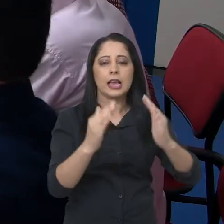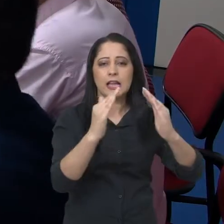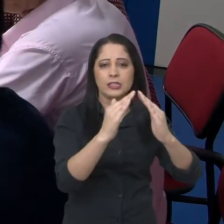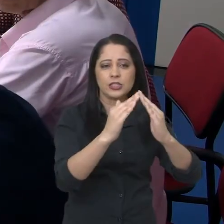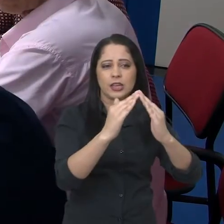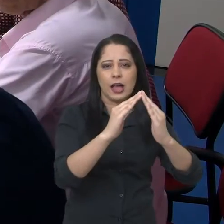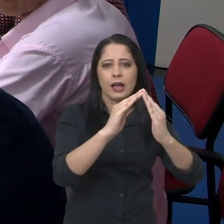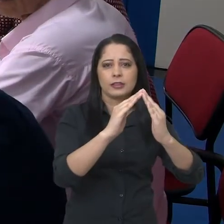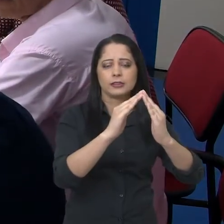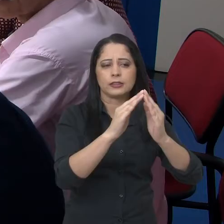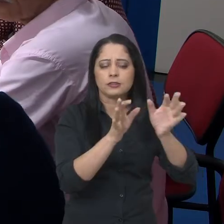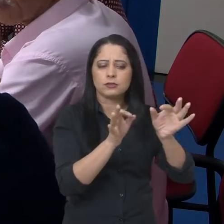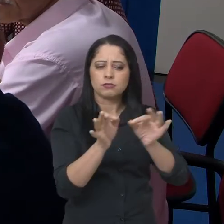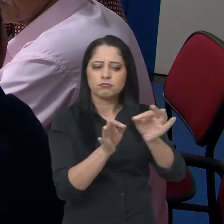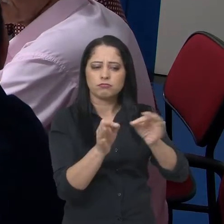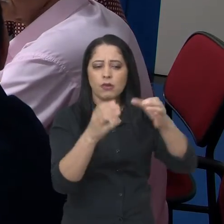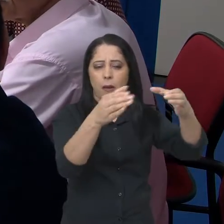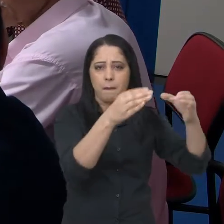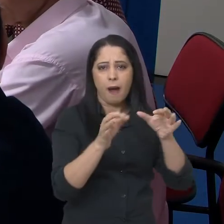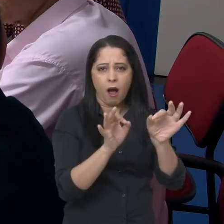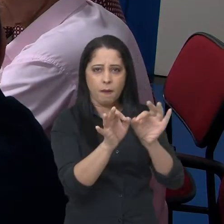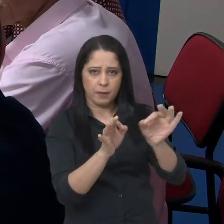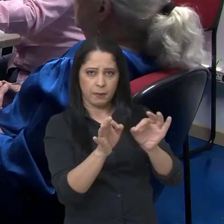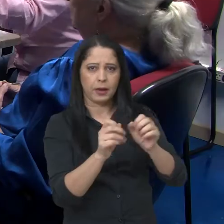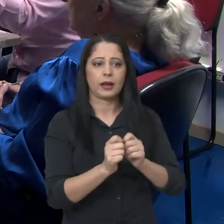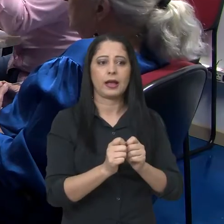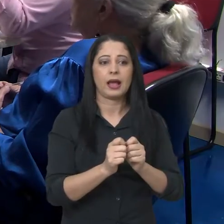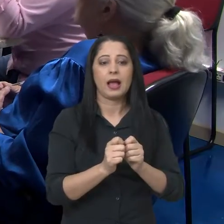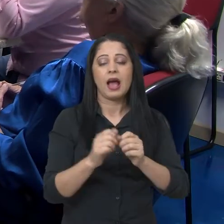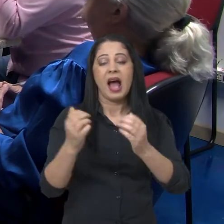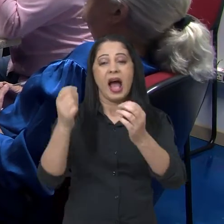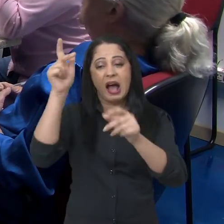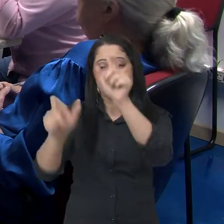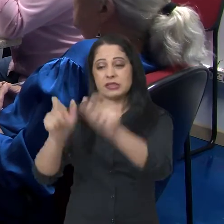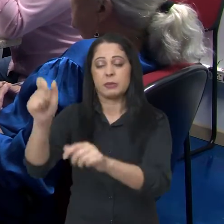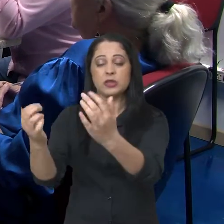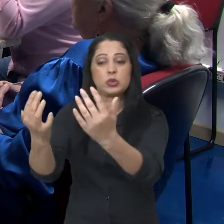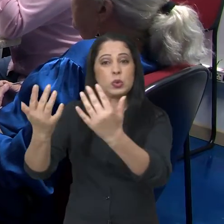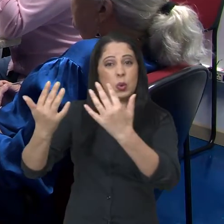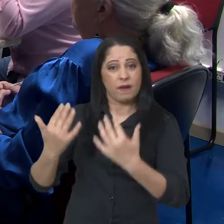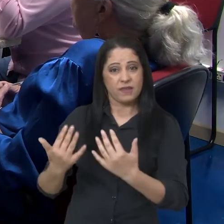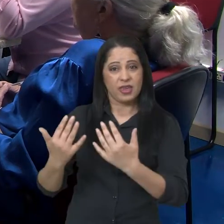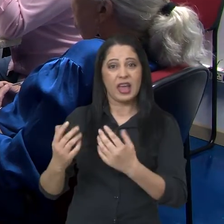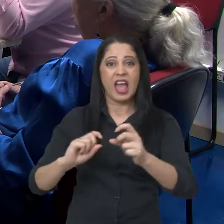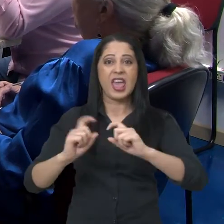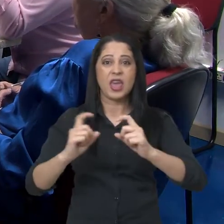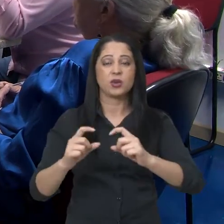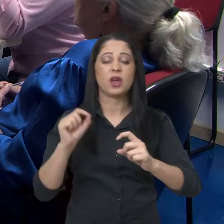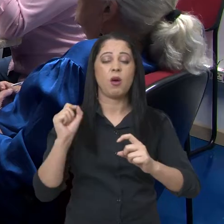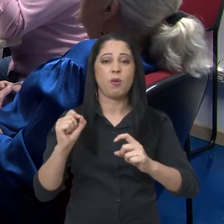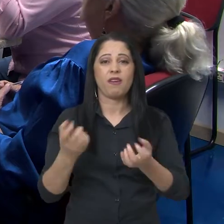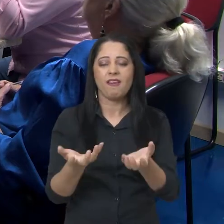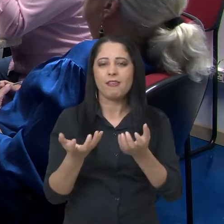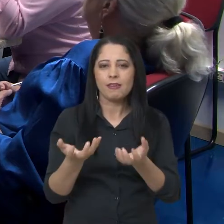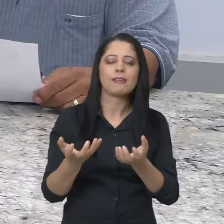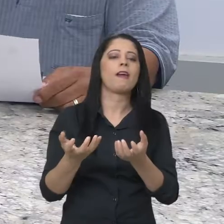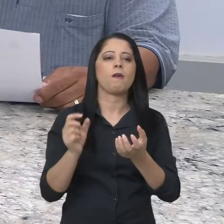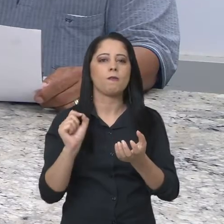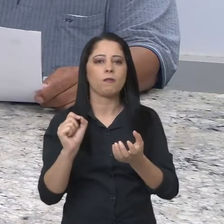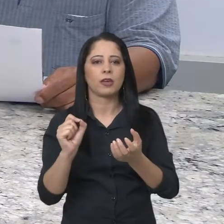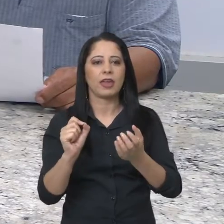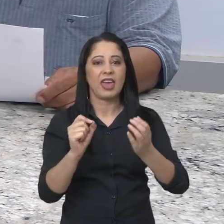receberam lideranças de bairros das regiões norte Leste que indicam a revogação de um artigo do Código de edificações